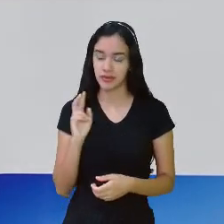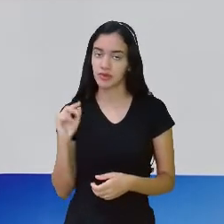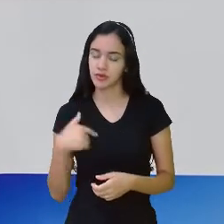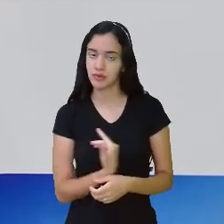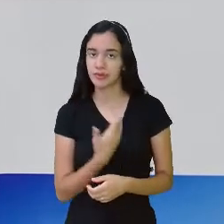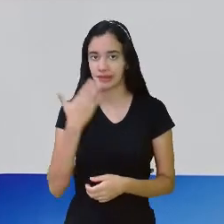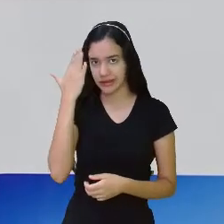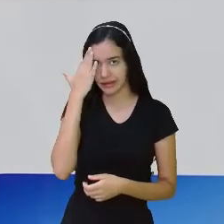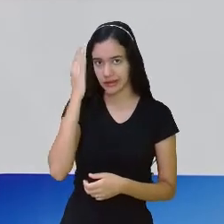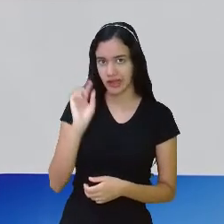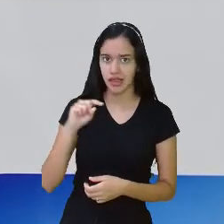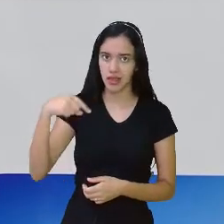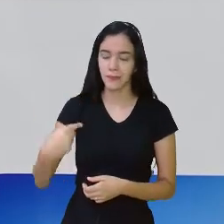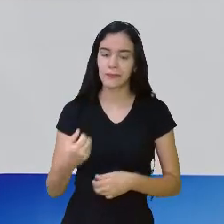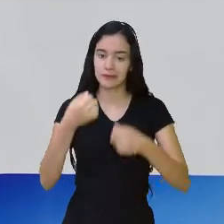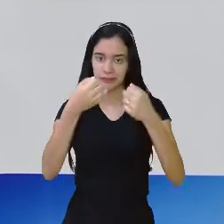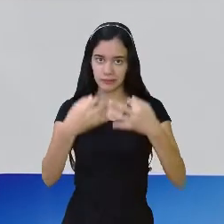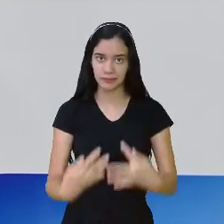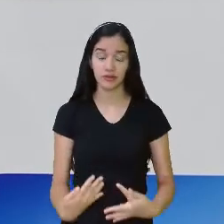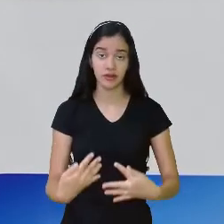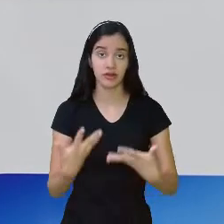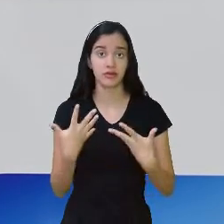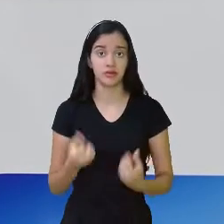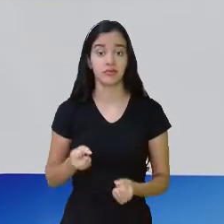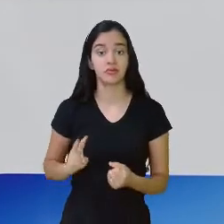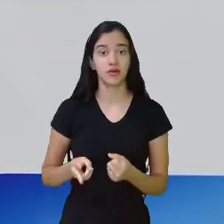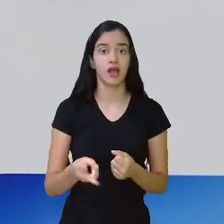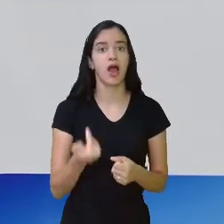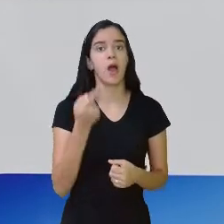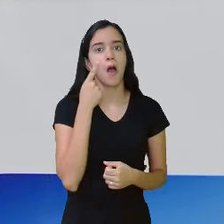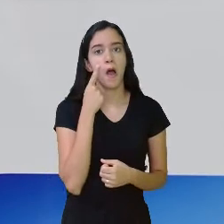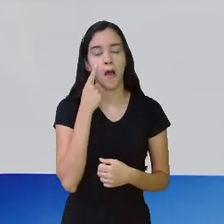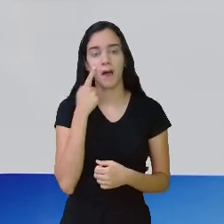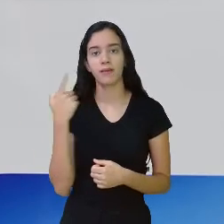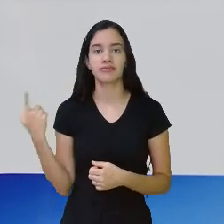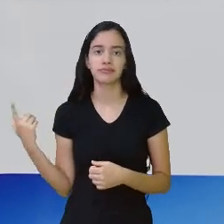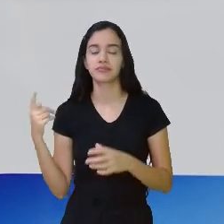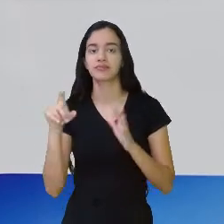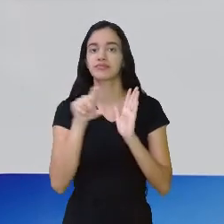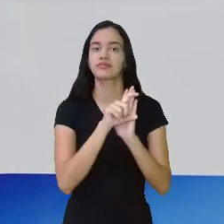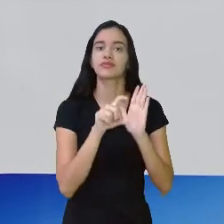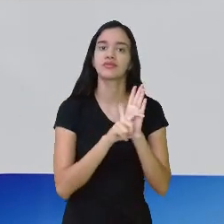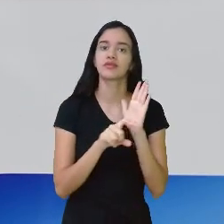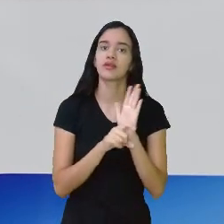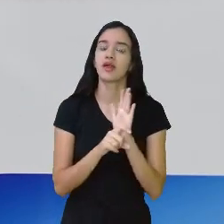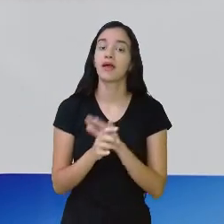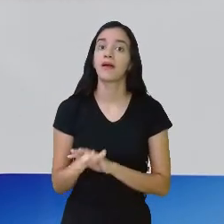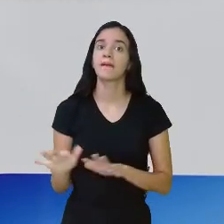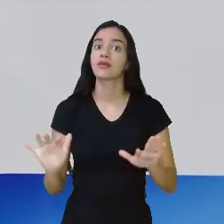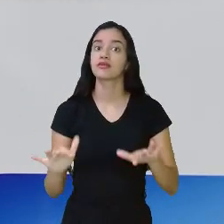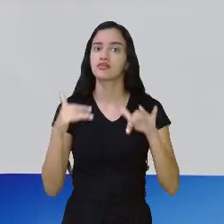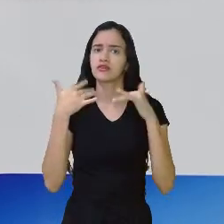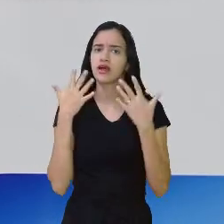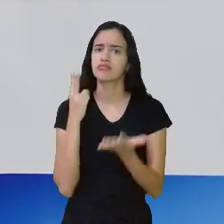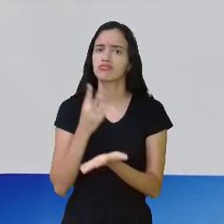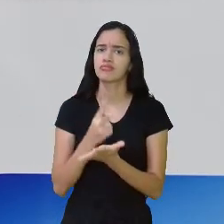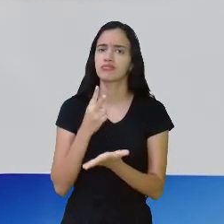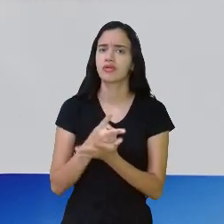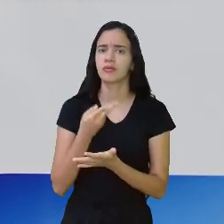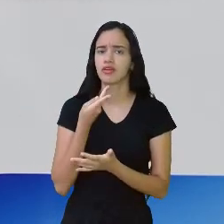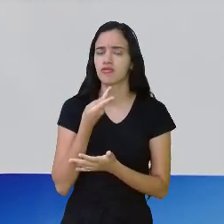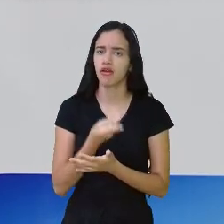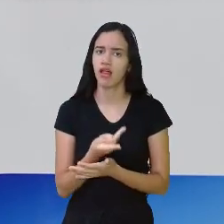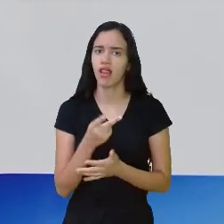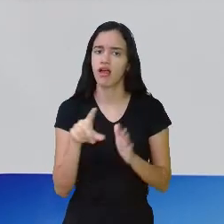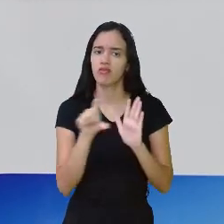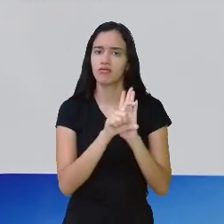a pouquinho. Explica aí, Ana, pra gente. E vamos seguir. Olha essa outra estrofe aqui. Olha, Ana, presta atenção. Eu estou sempre falando